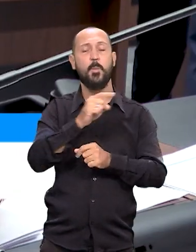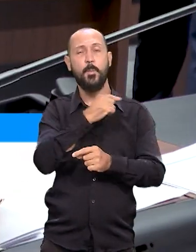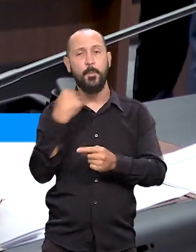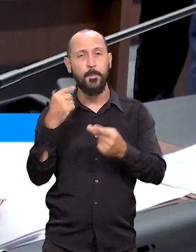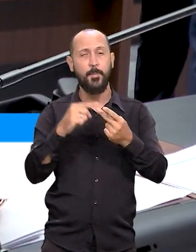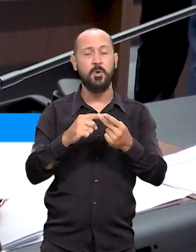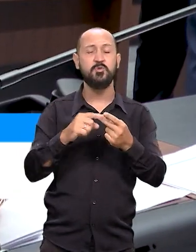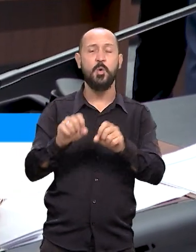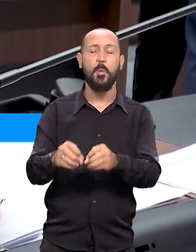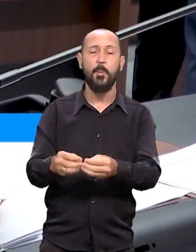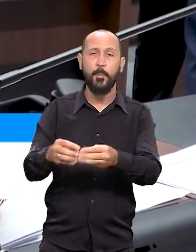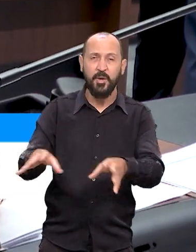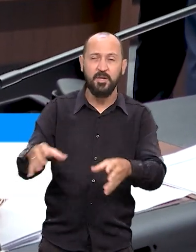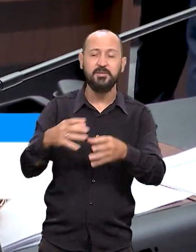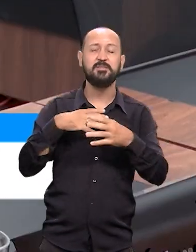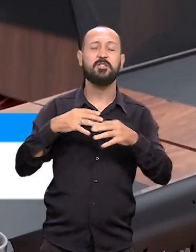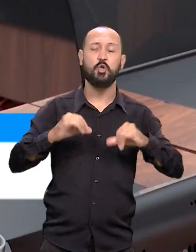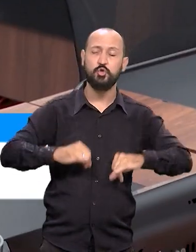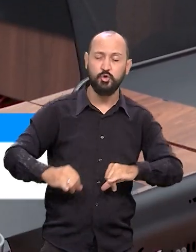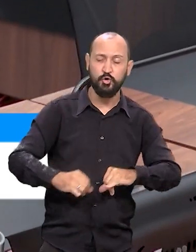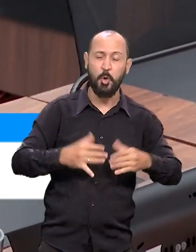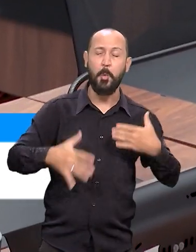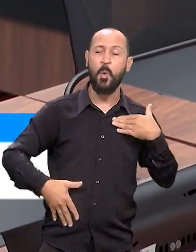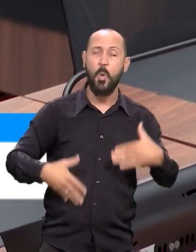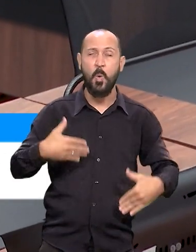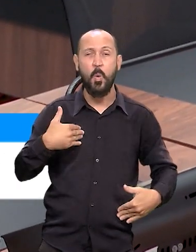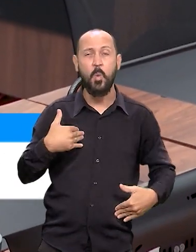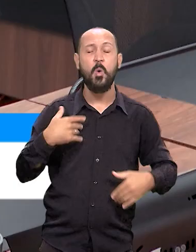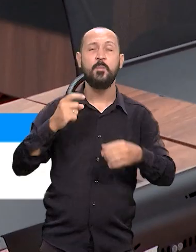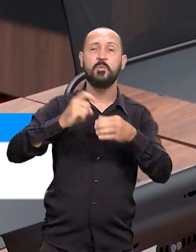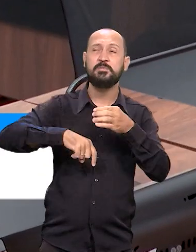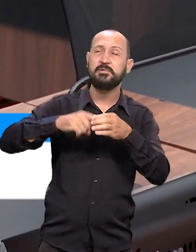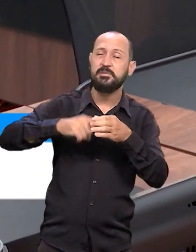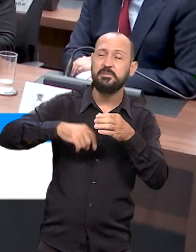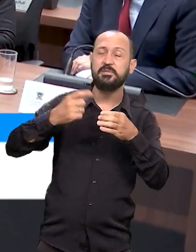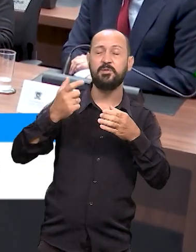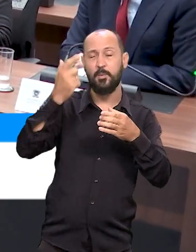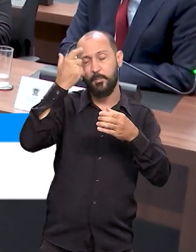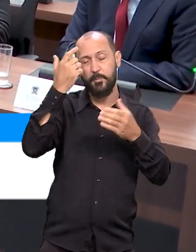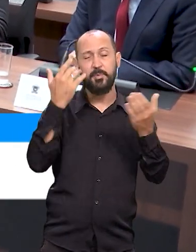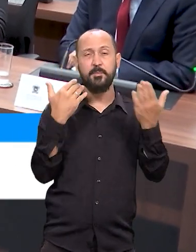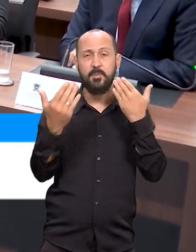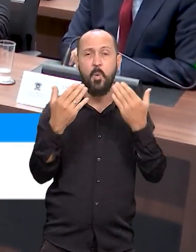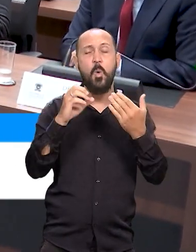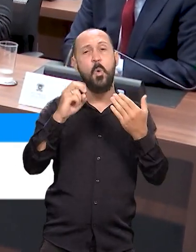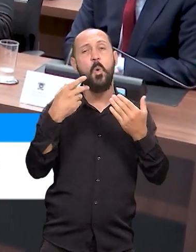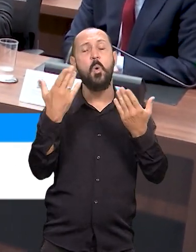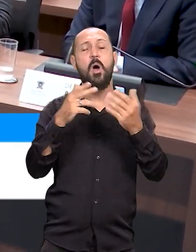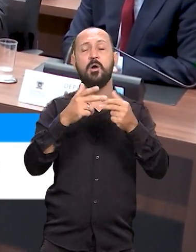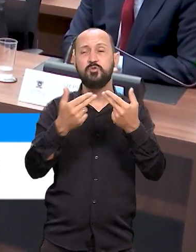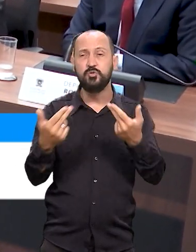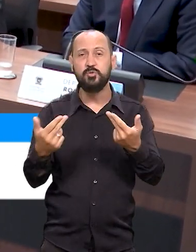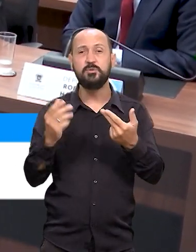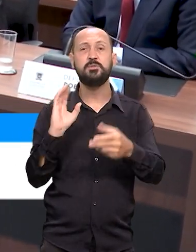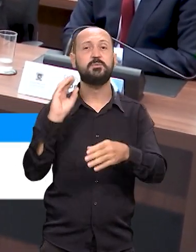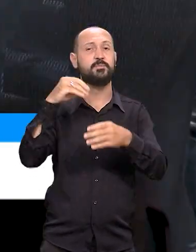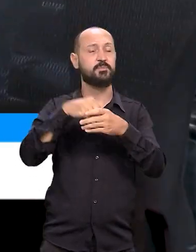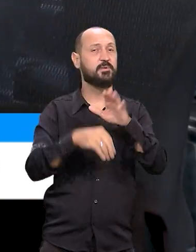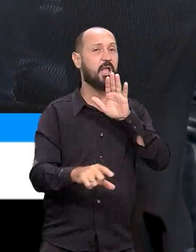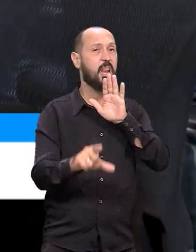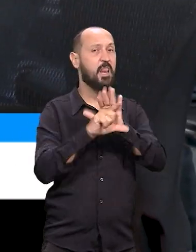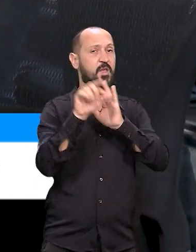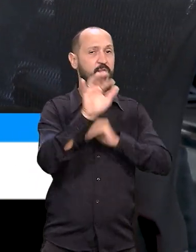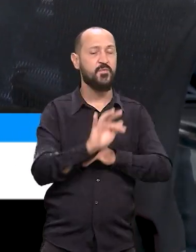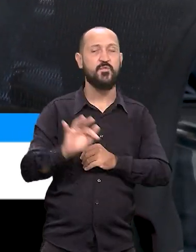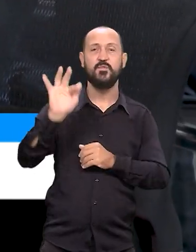lhe cause morte, lesão, sofrimento físico, sexual, psicológico ou dano patrimonial